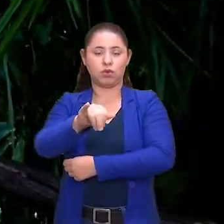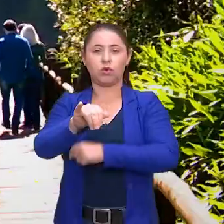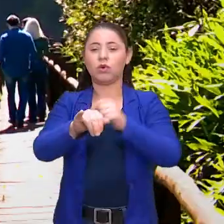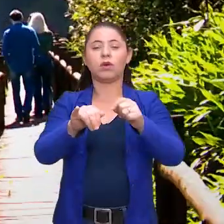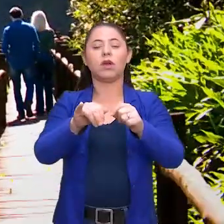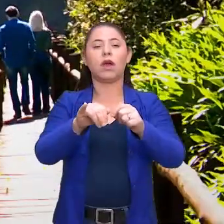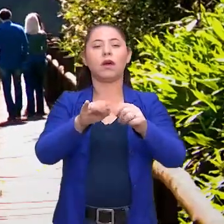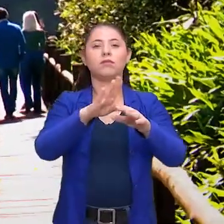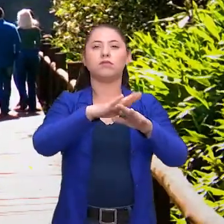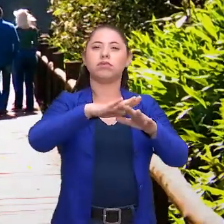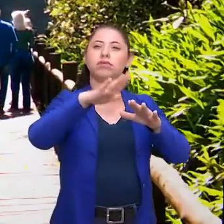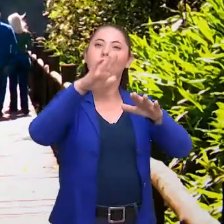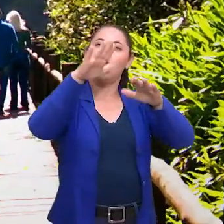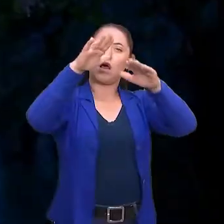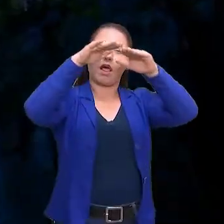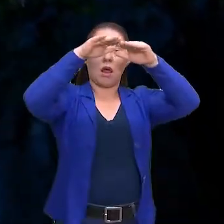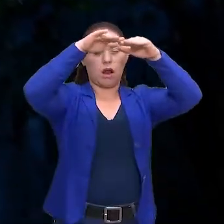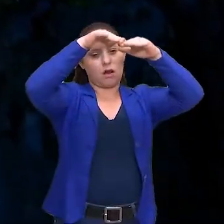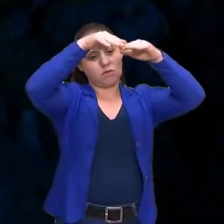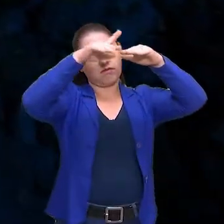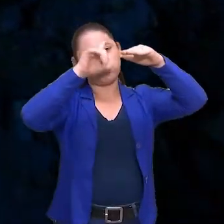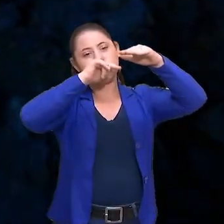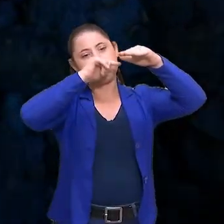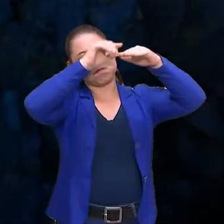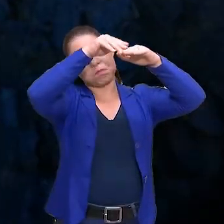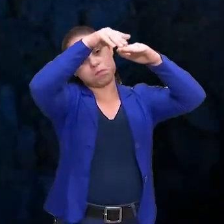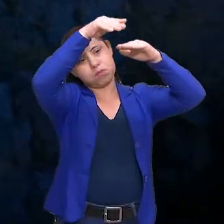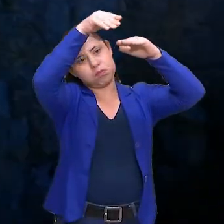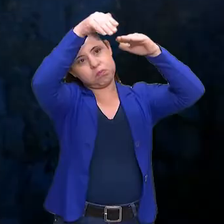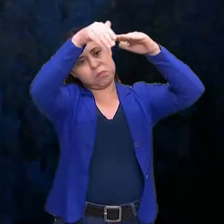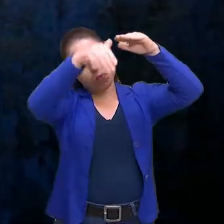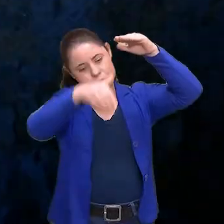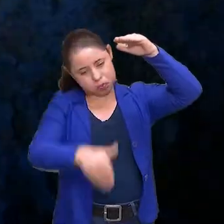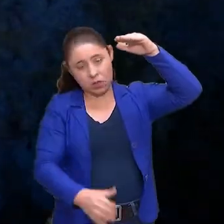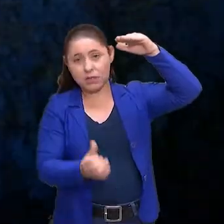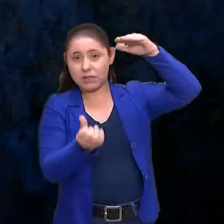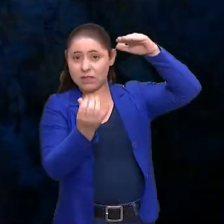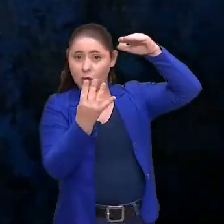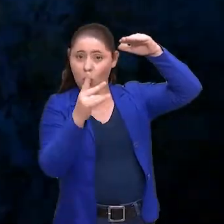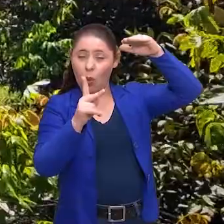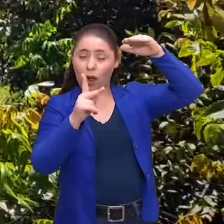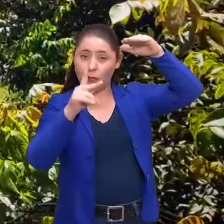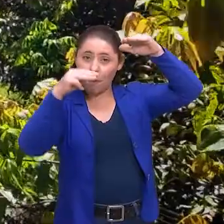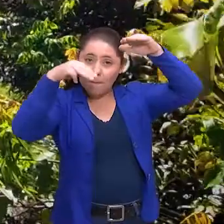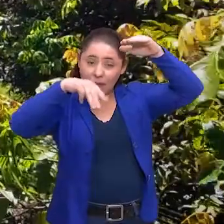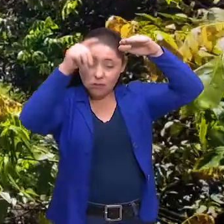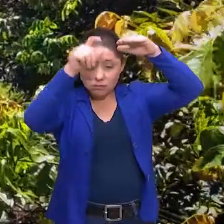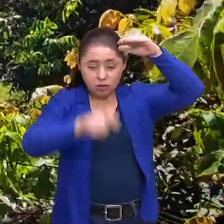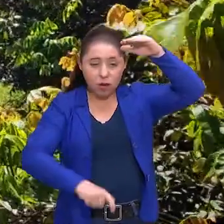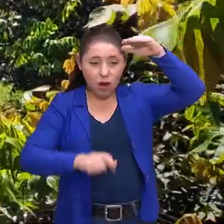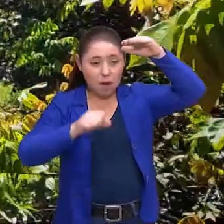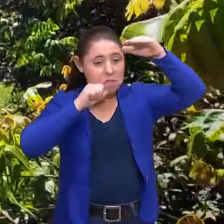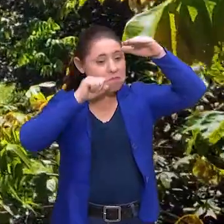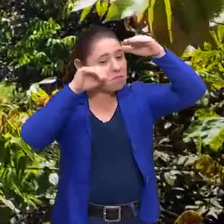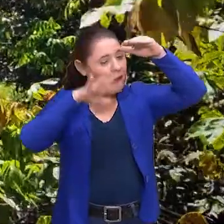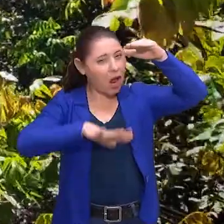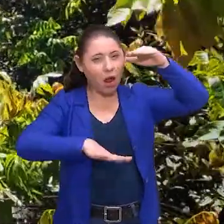Trata-se do Salto Majestoso, que com seus 64 metros de queda d'água, é uma mostra de como essa região é